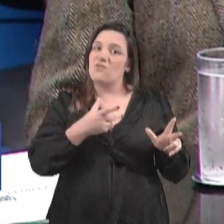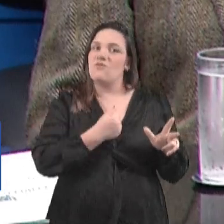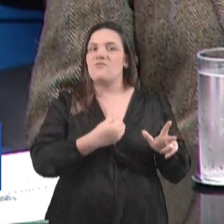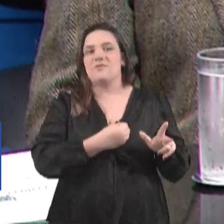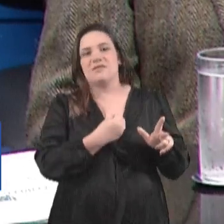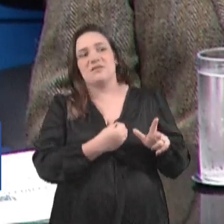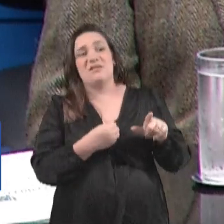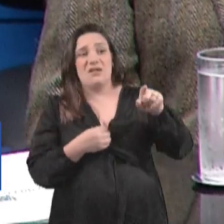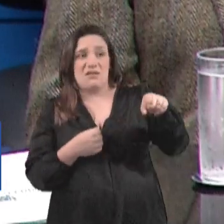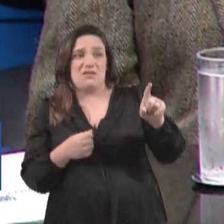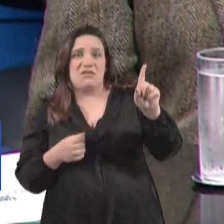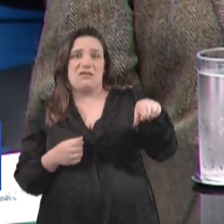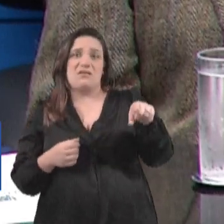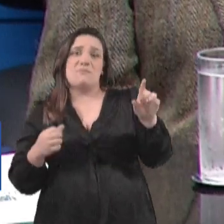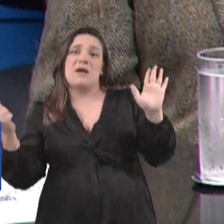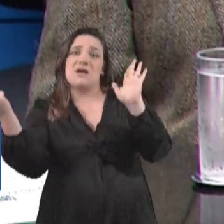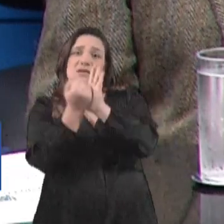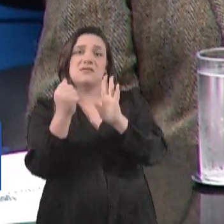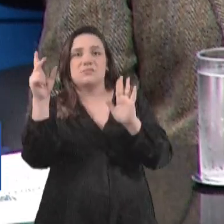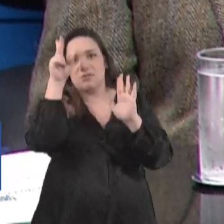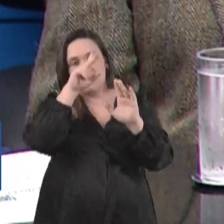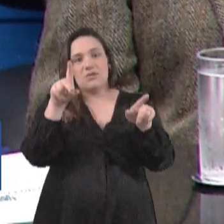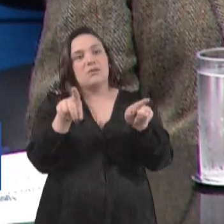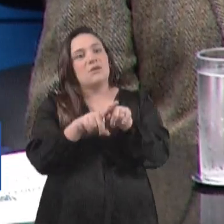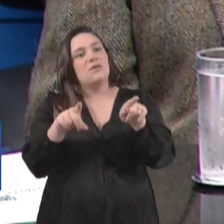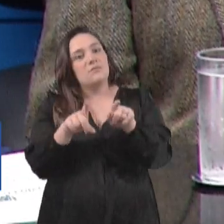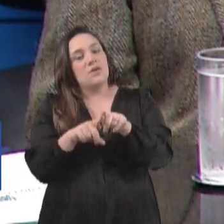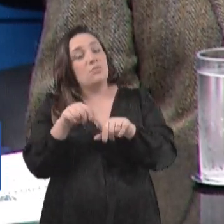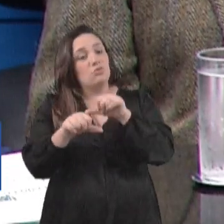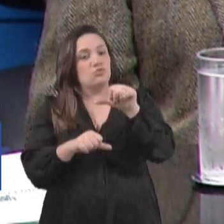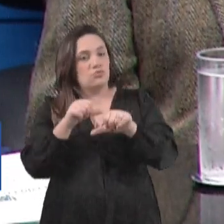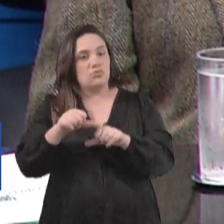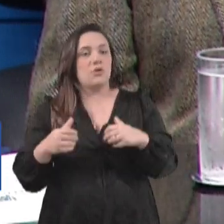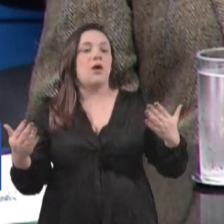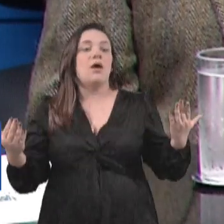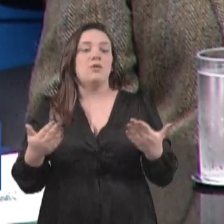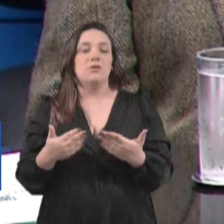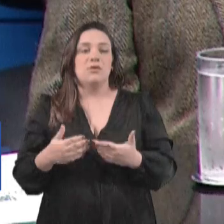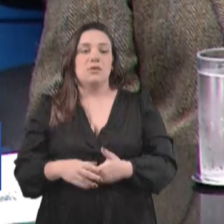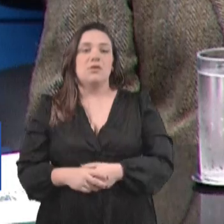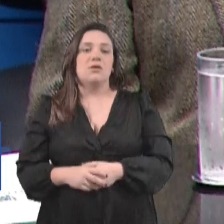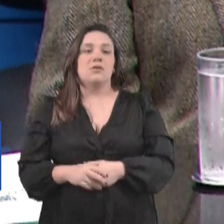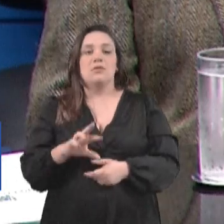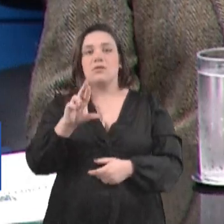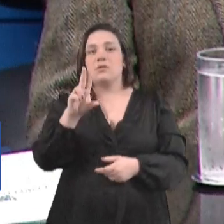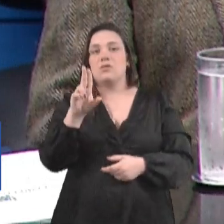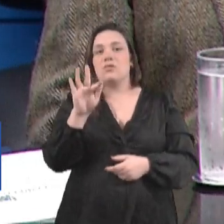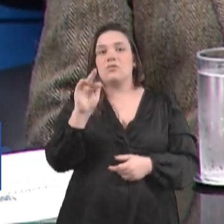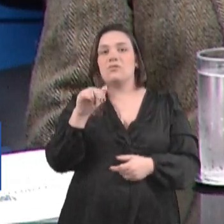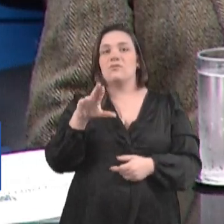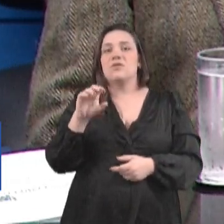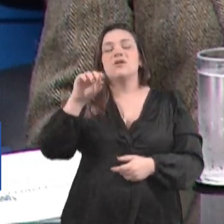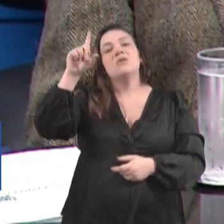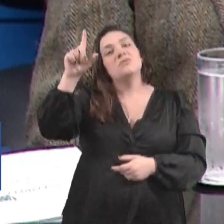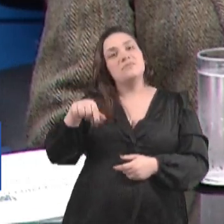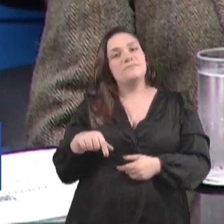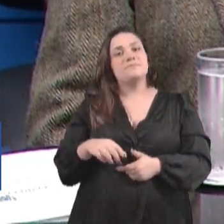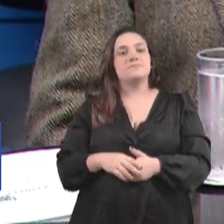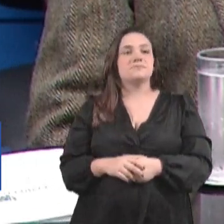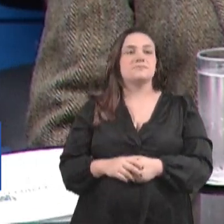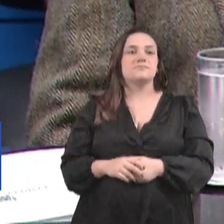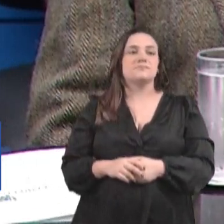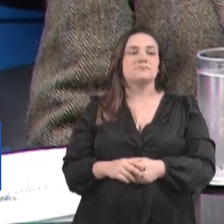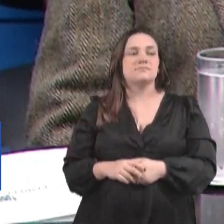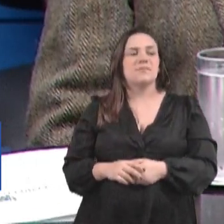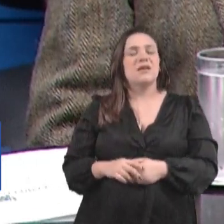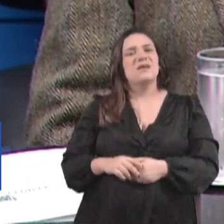nome não apenas entrou para a história, ele a moldou. Rufino é, até hoje, um espelho de bravura, espírito